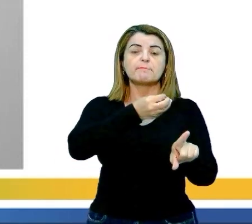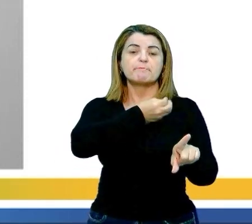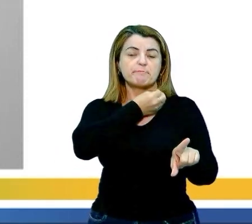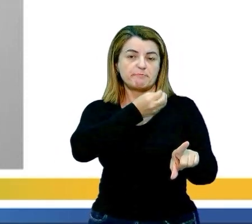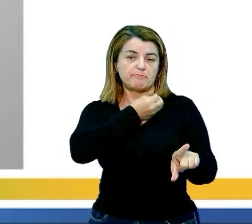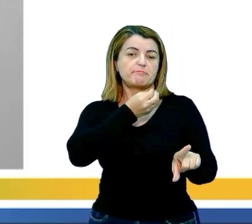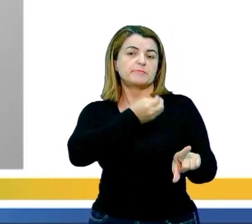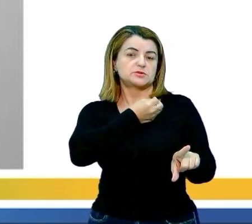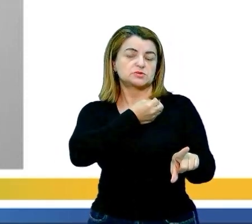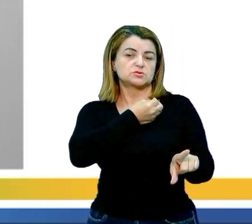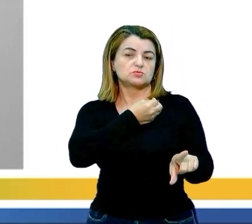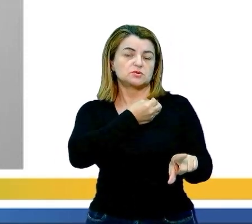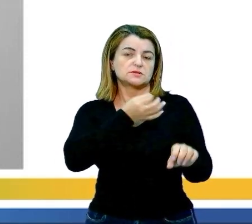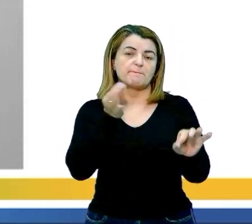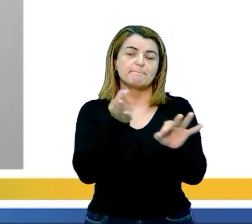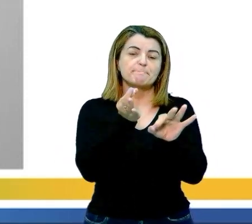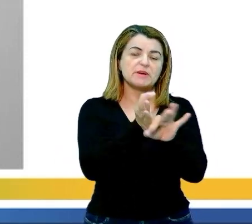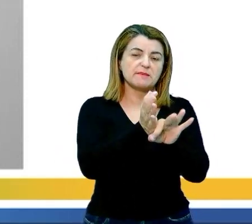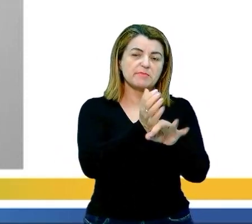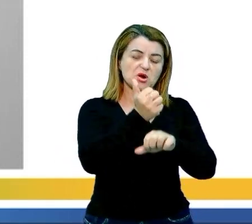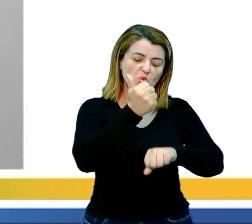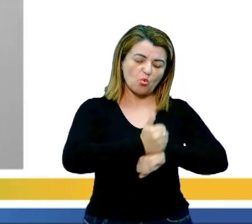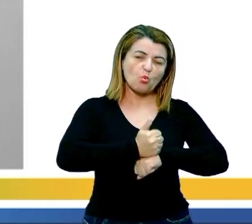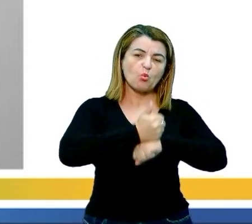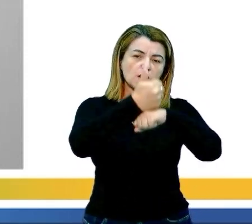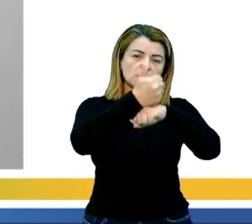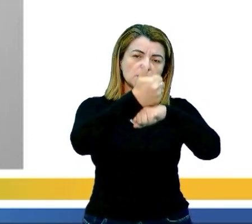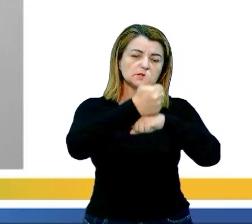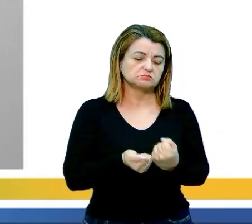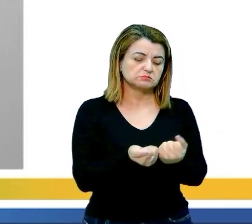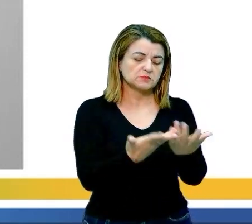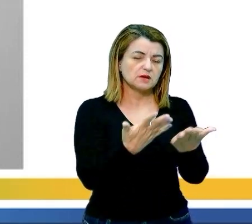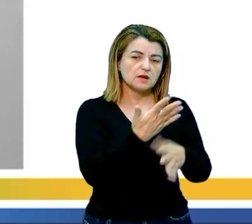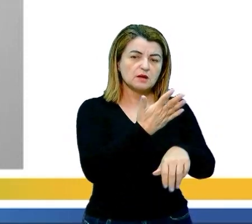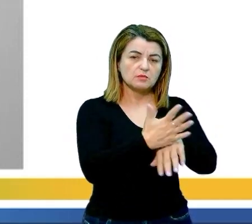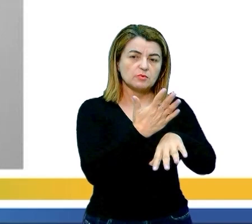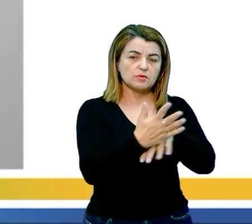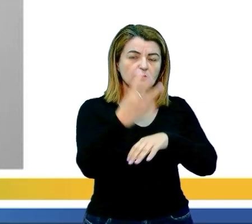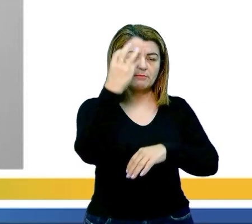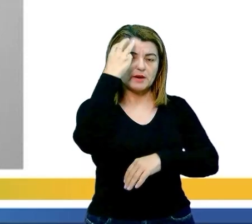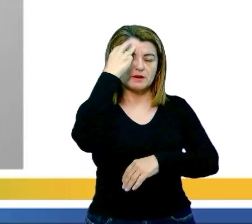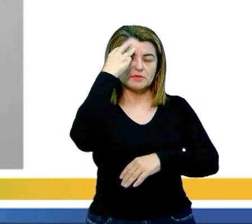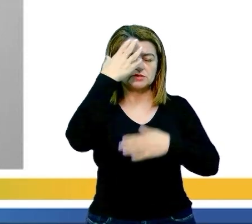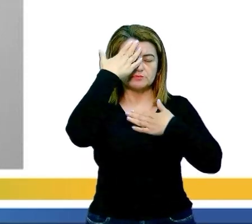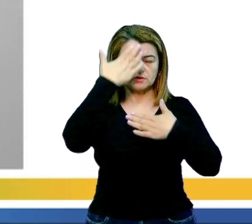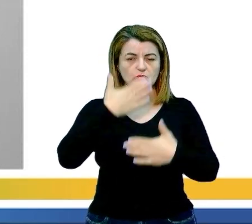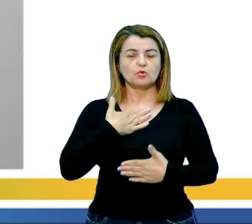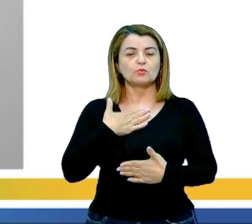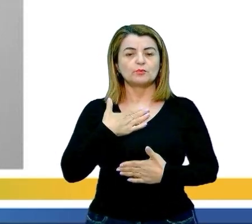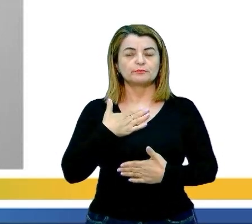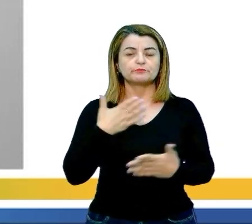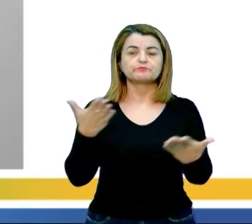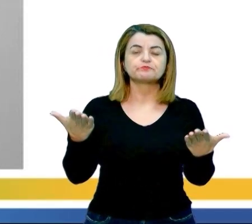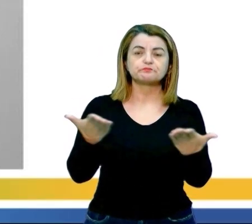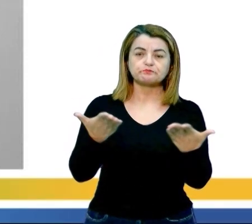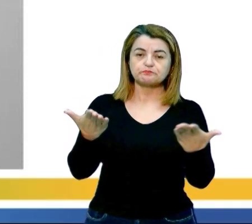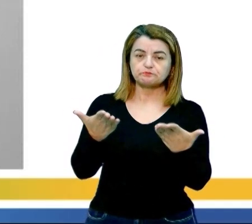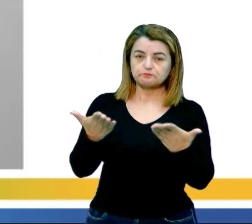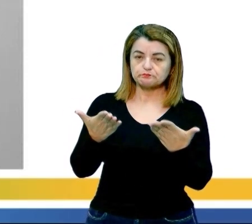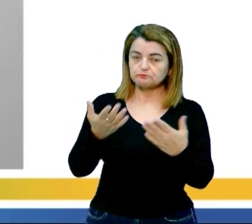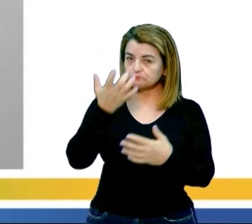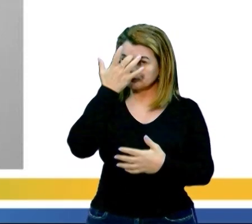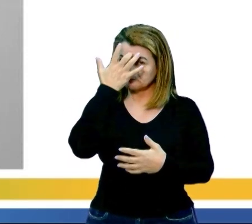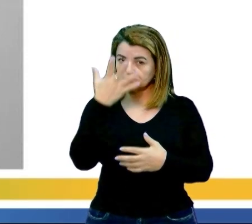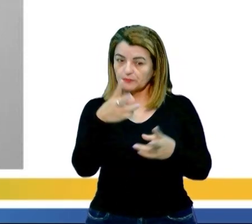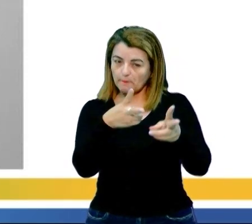especializadas, preparadas para a aplicação de exercícios para a mente e para o corpo. Então, hoje é muito fácil a